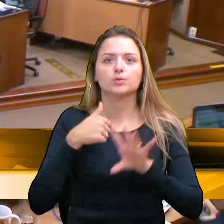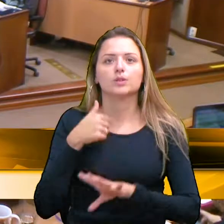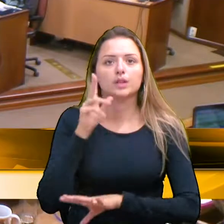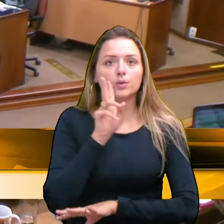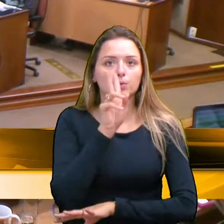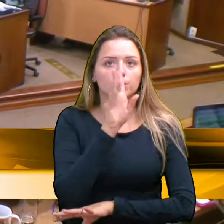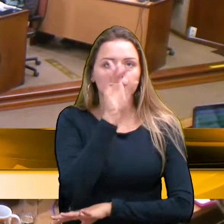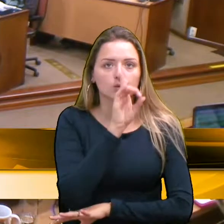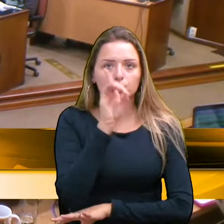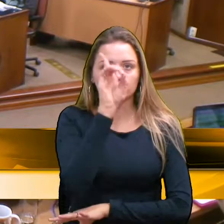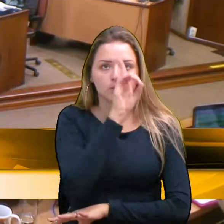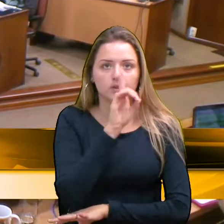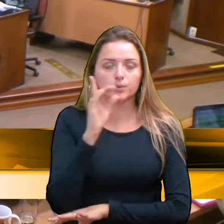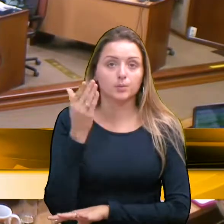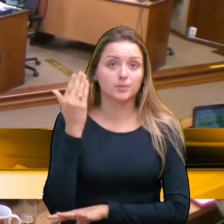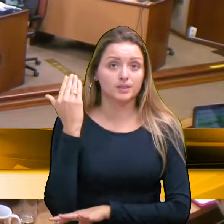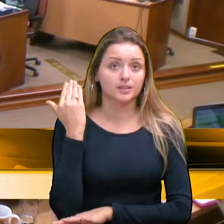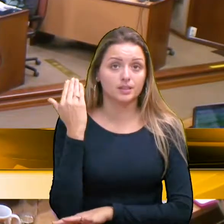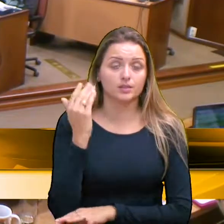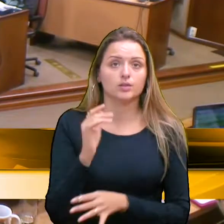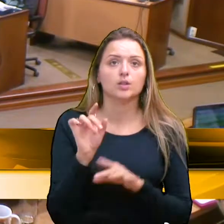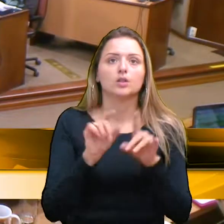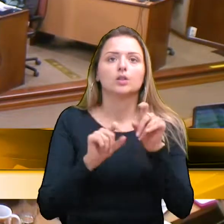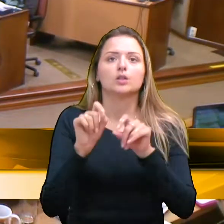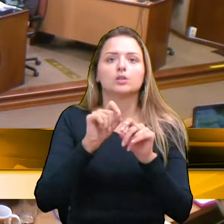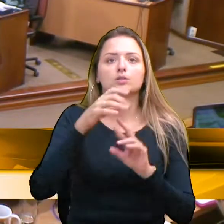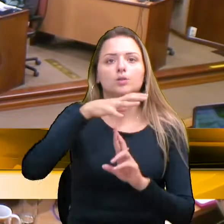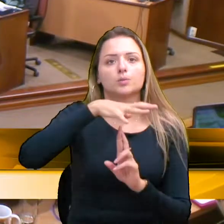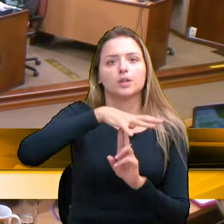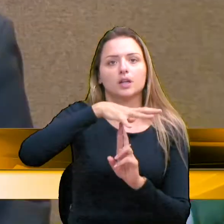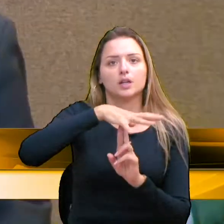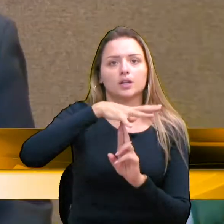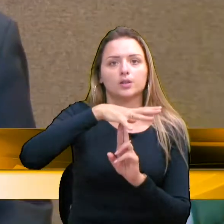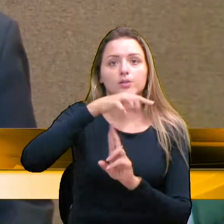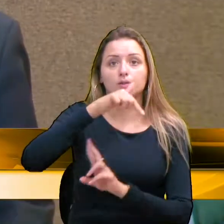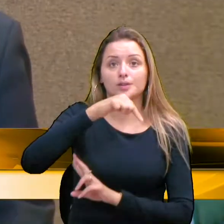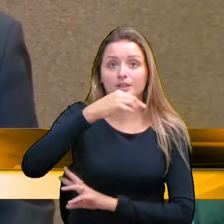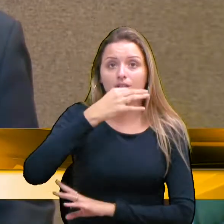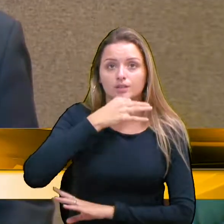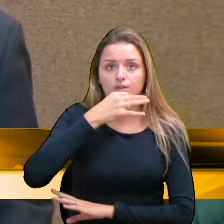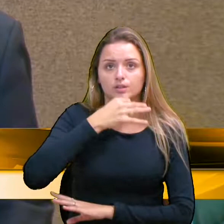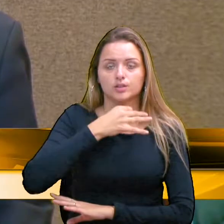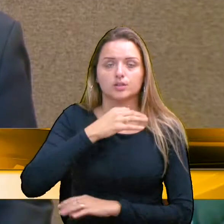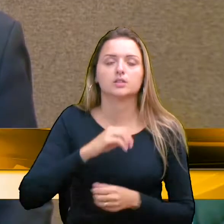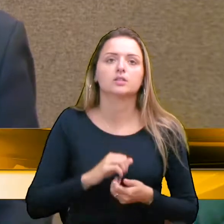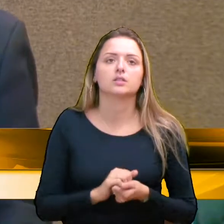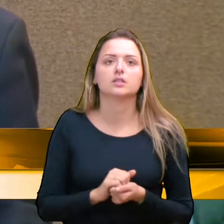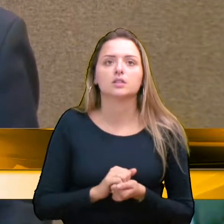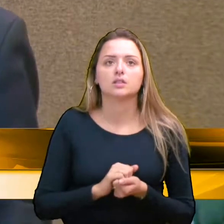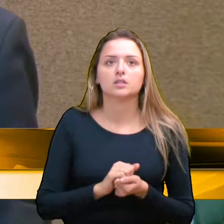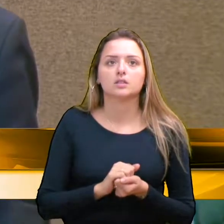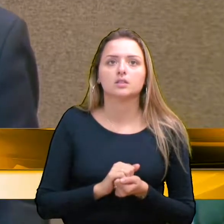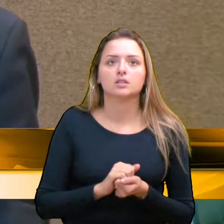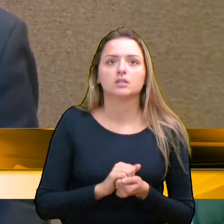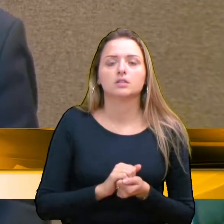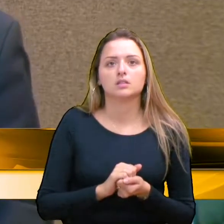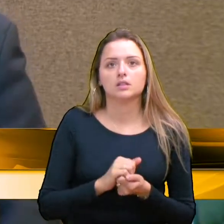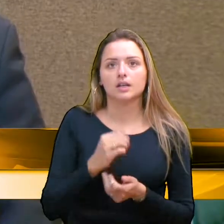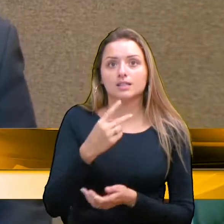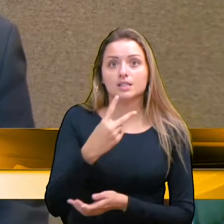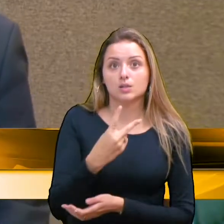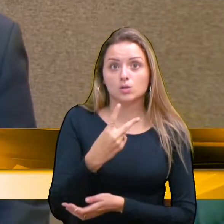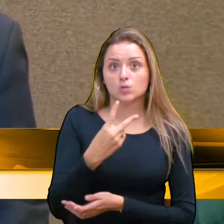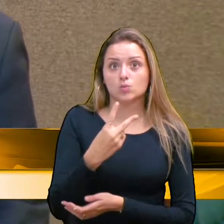domingo, que é em relação à rodoviária de Caxias do Sul. 10 para as 3 da